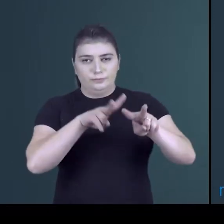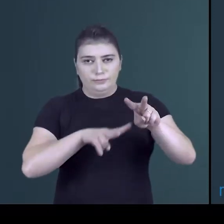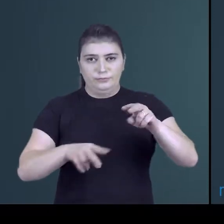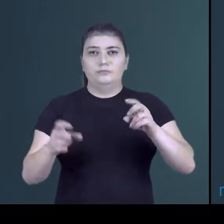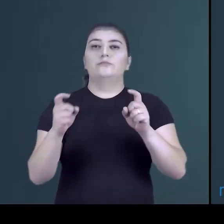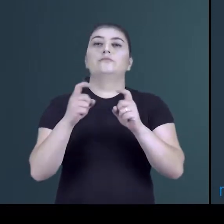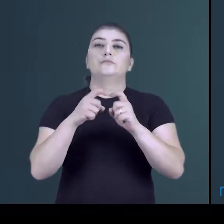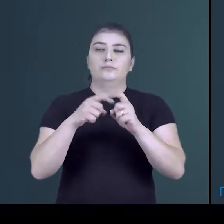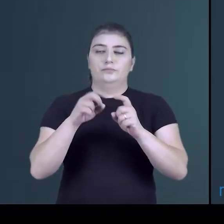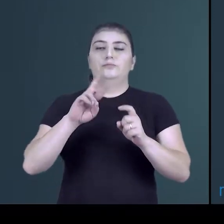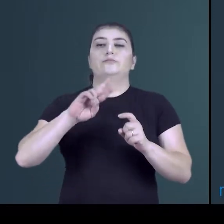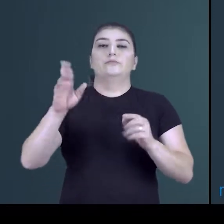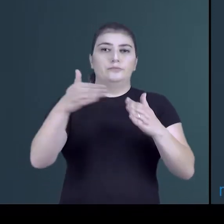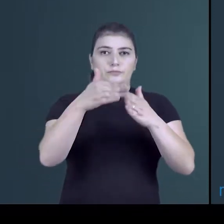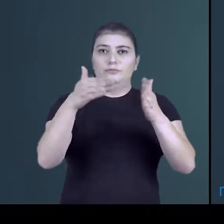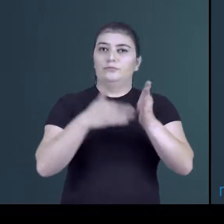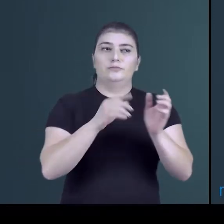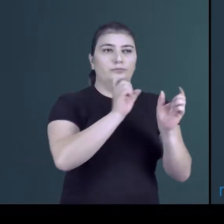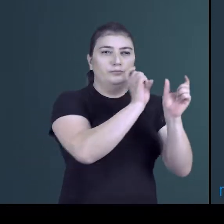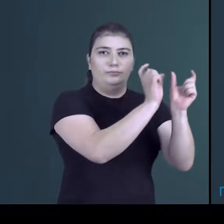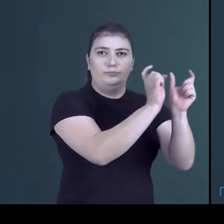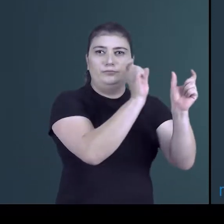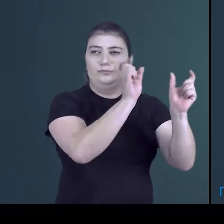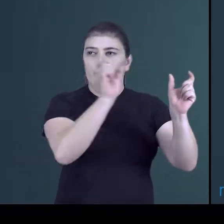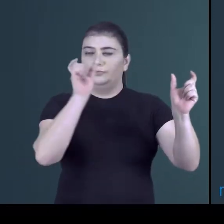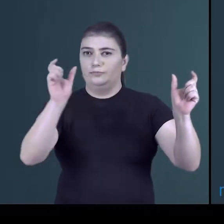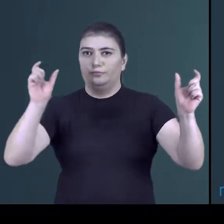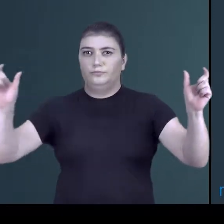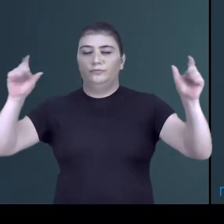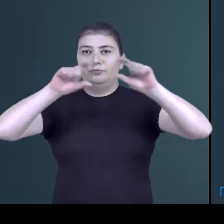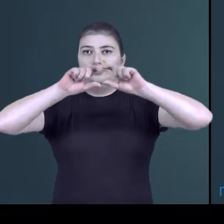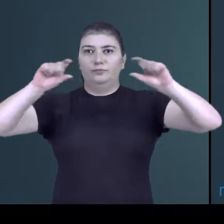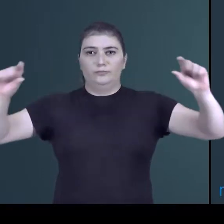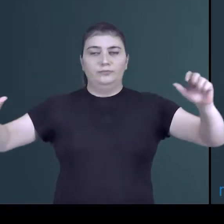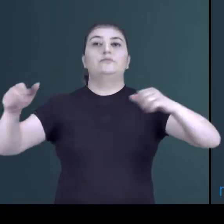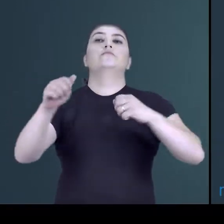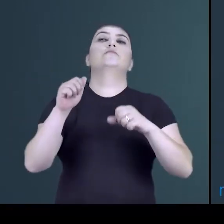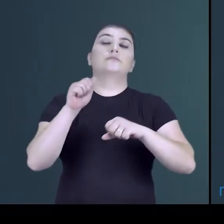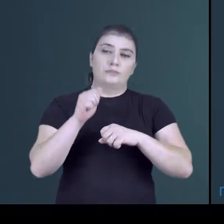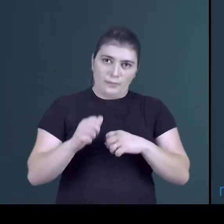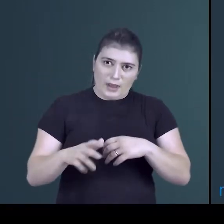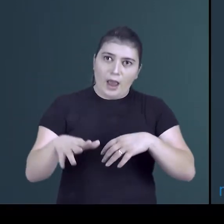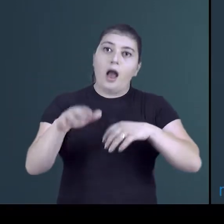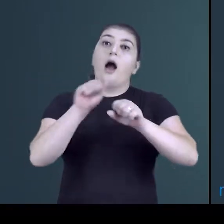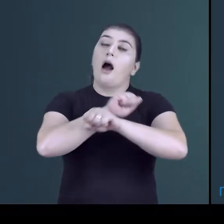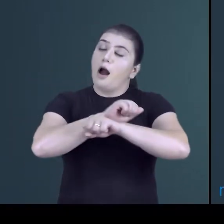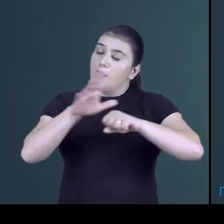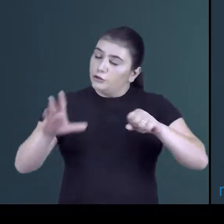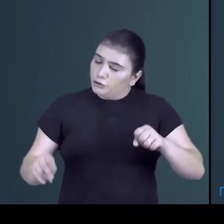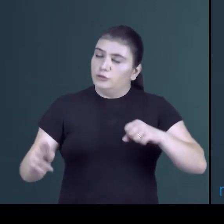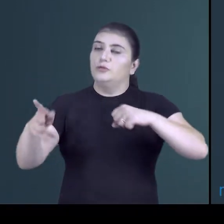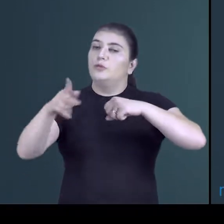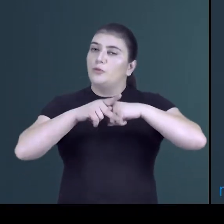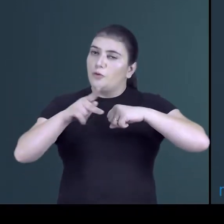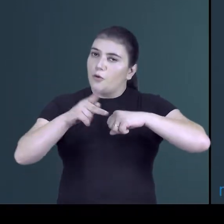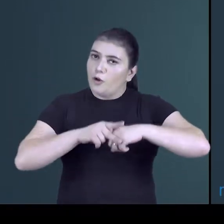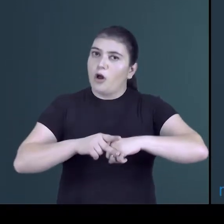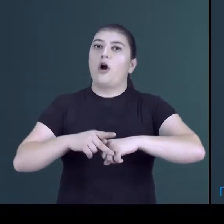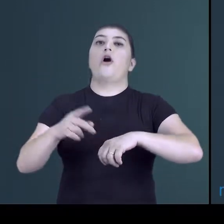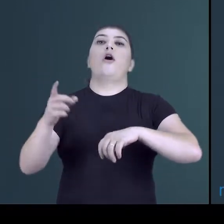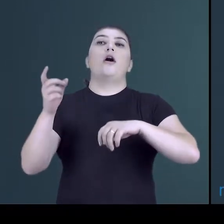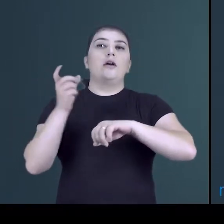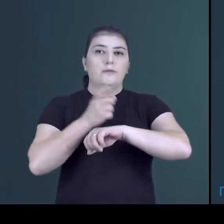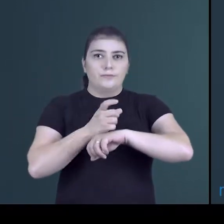a concordância nominal, todas as palavras, artigos, pronomes, adjetivos e numerais devem